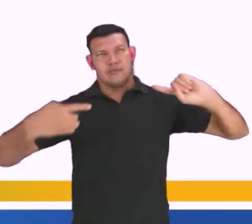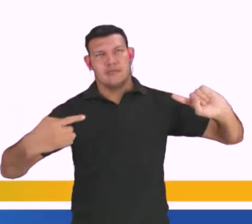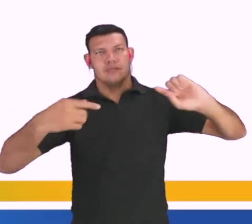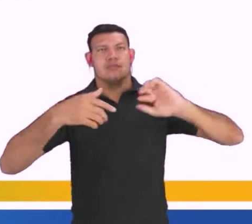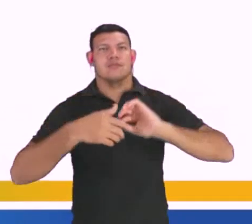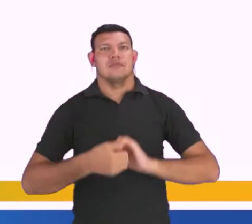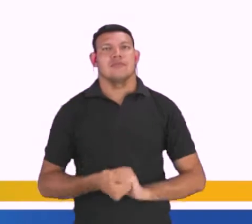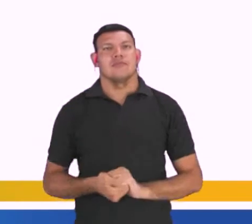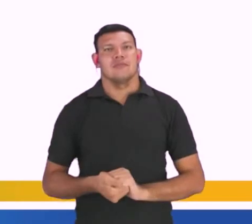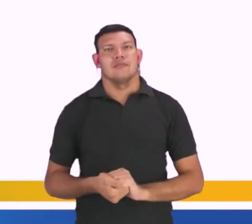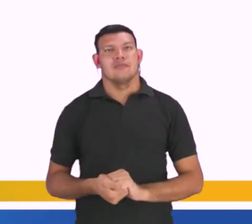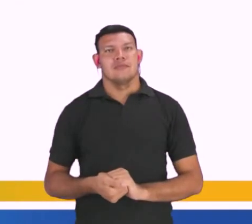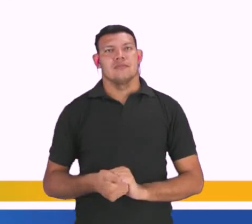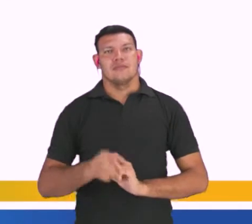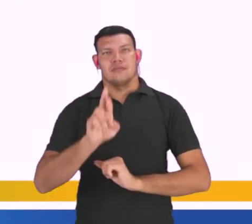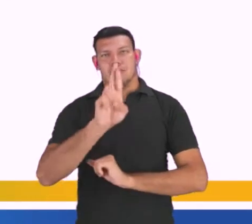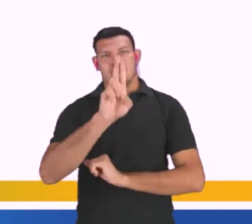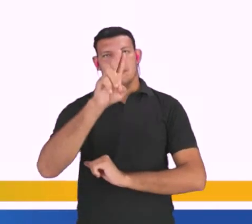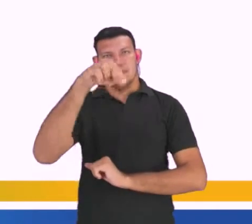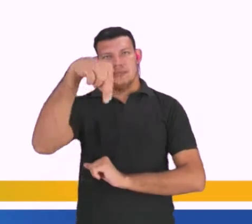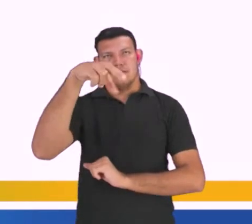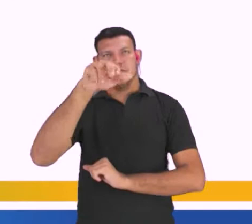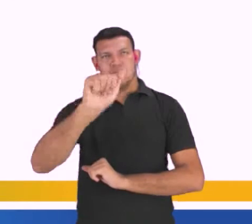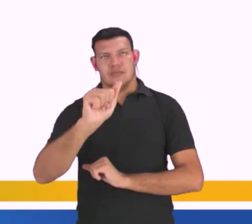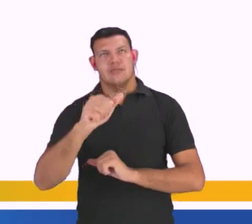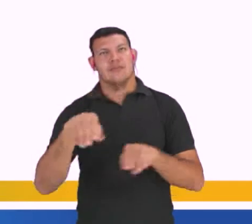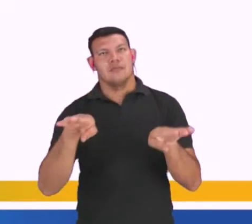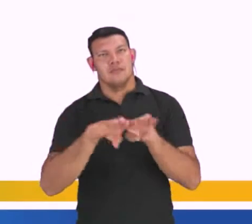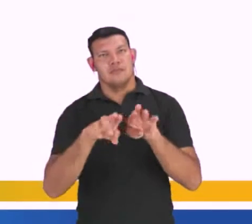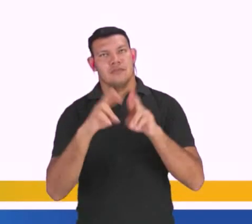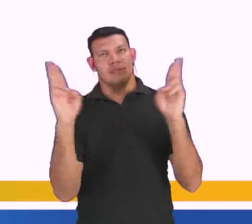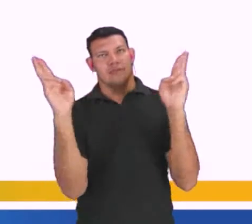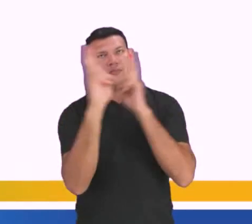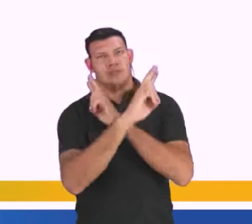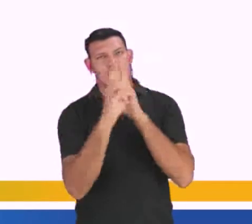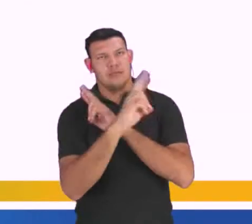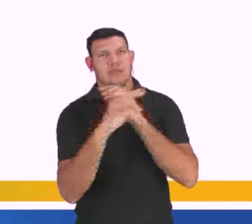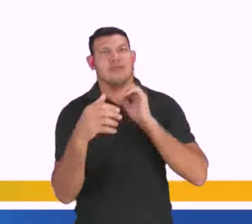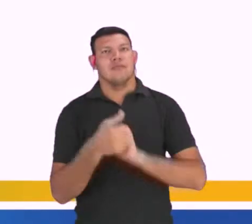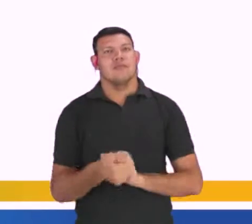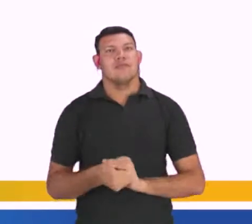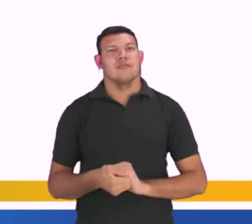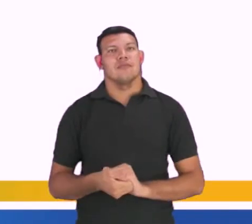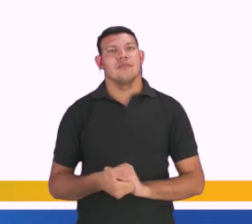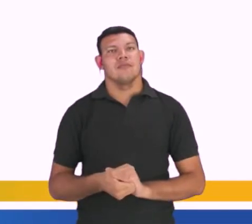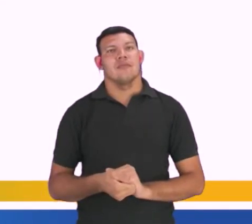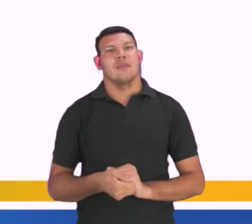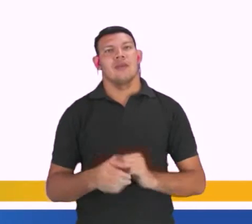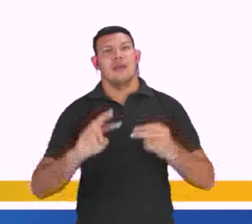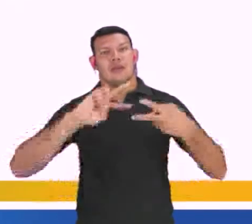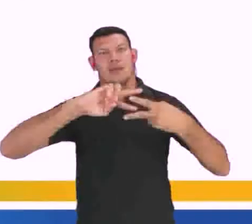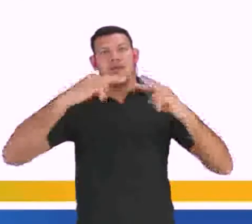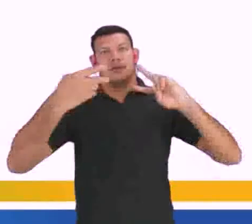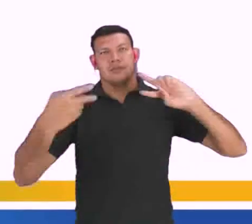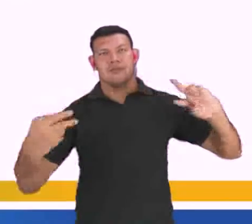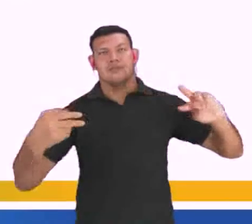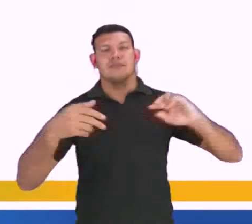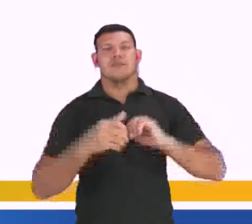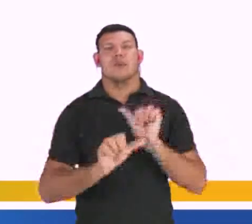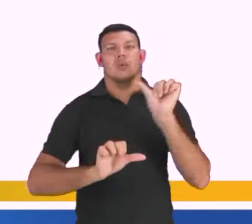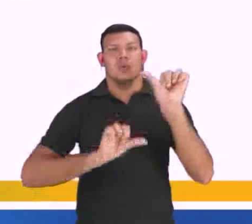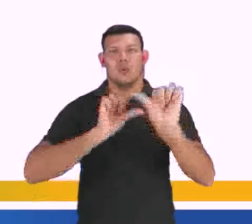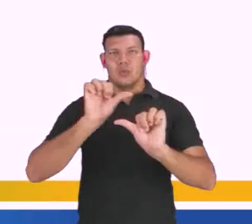RNA, que é o ácido também que está relacionado ao DNA, que é fundamental para as nossas vidas